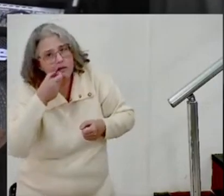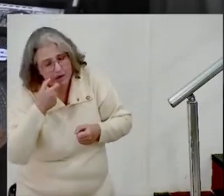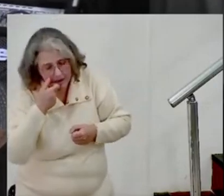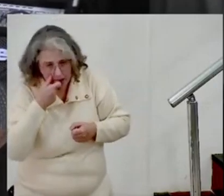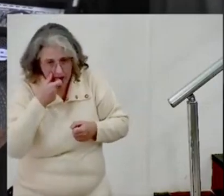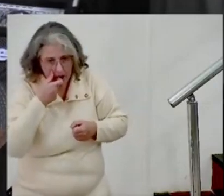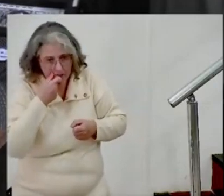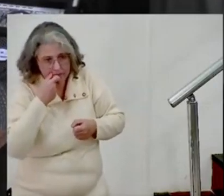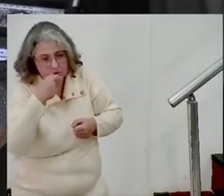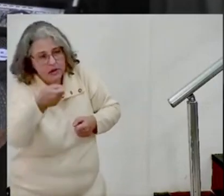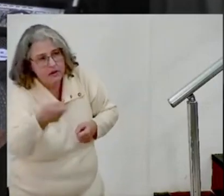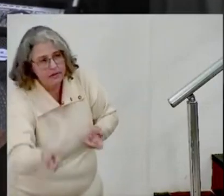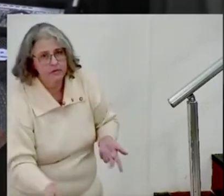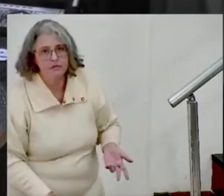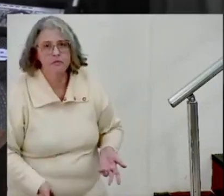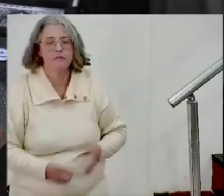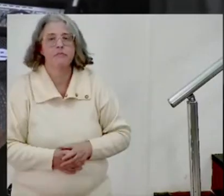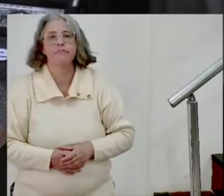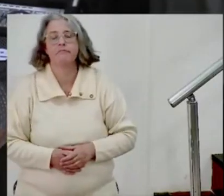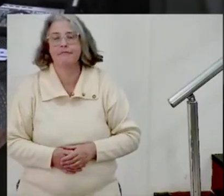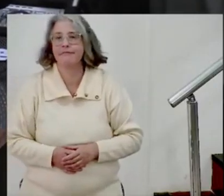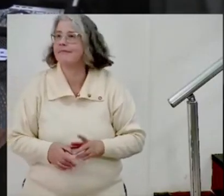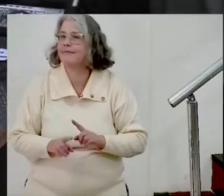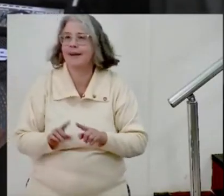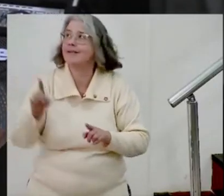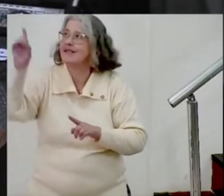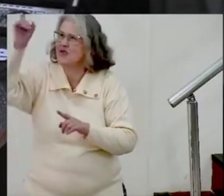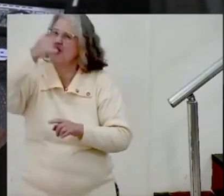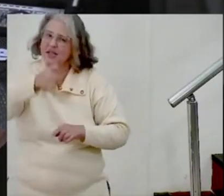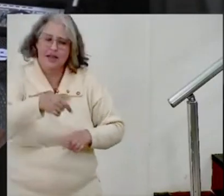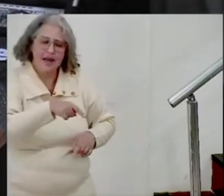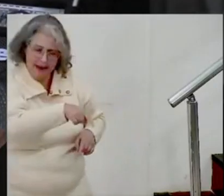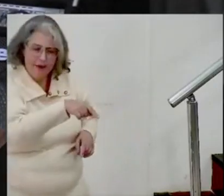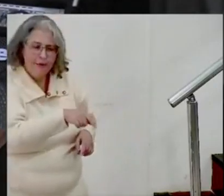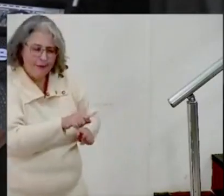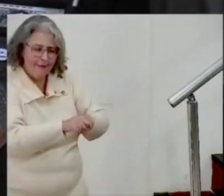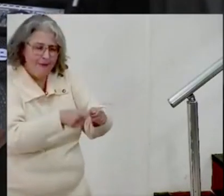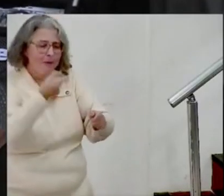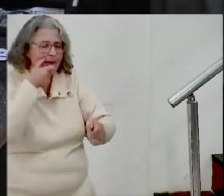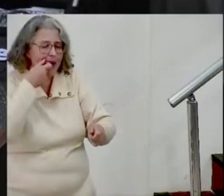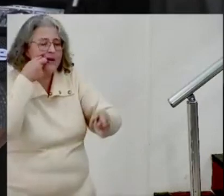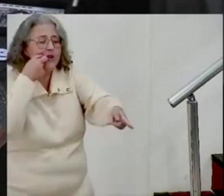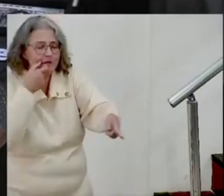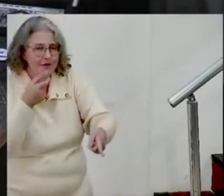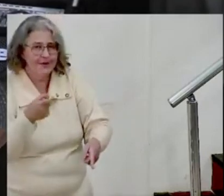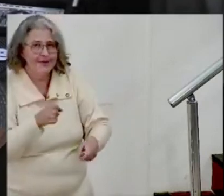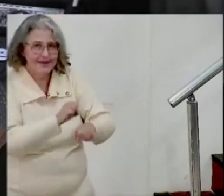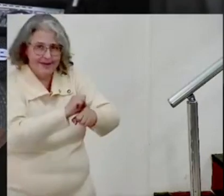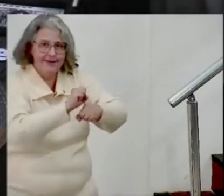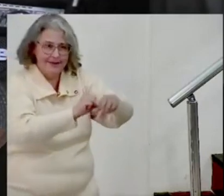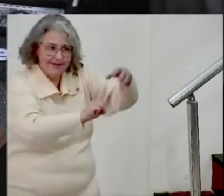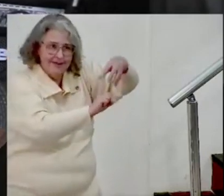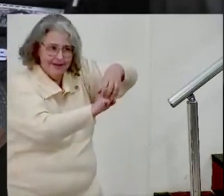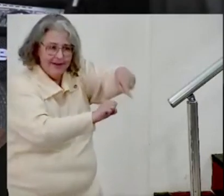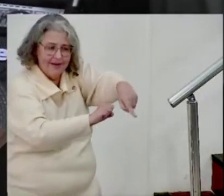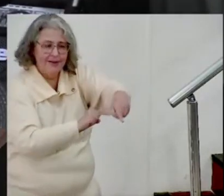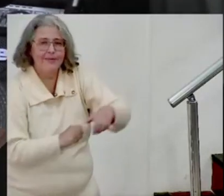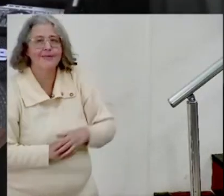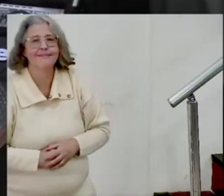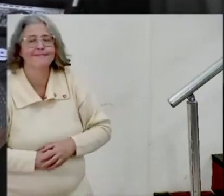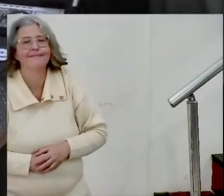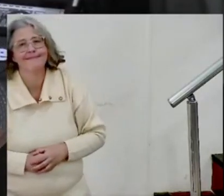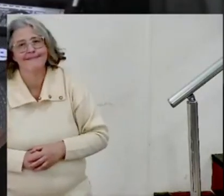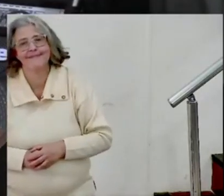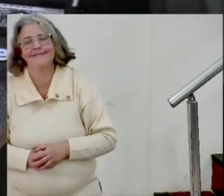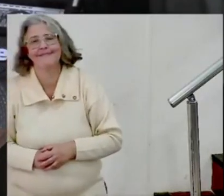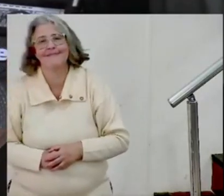Está entendendo? E aí então, Deus diz, eu vou defender a cidade. Ele diz, não entrará nesta cidade,